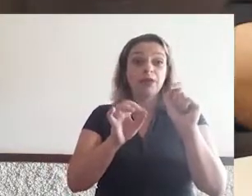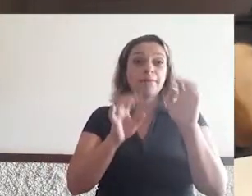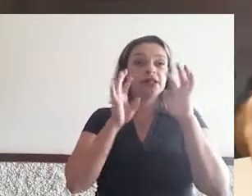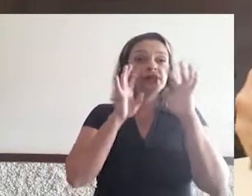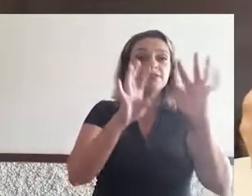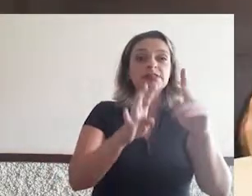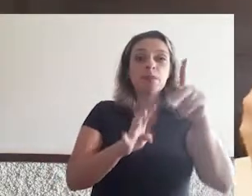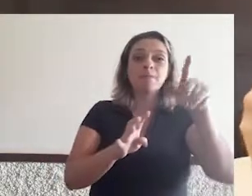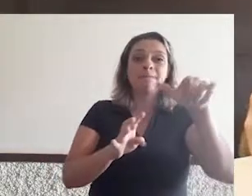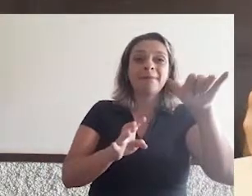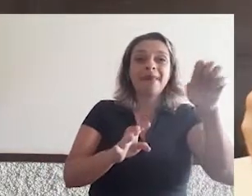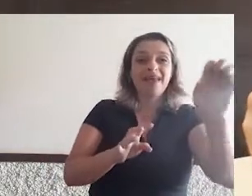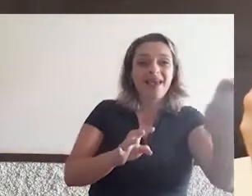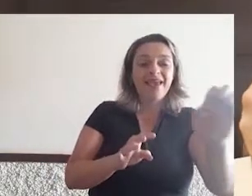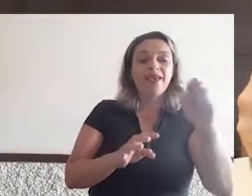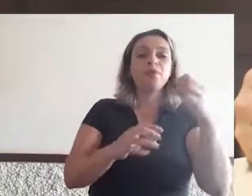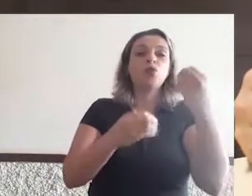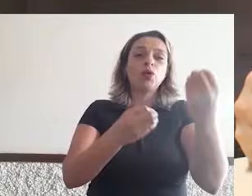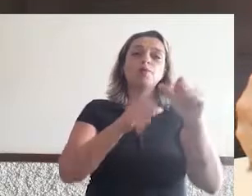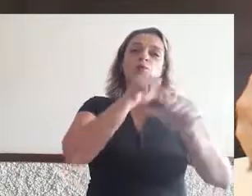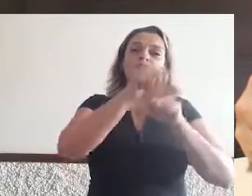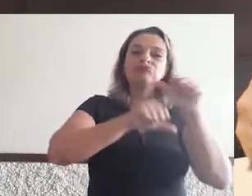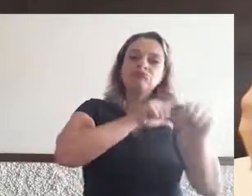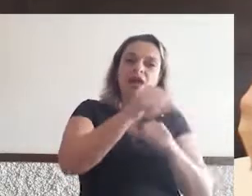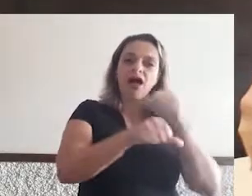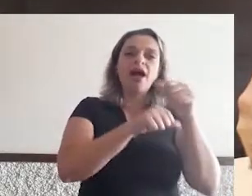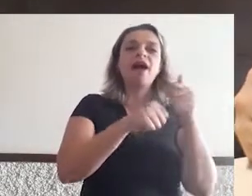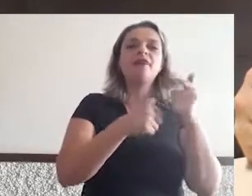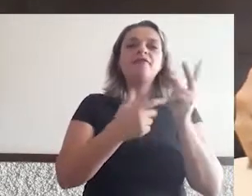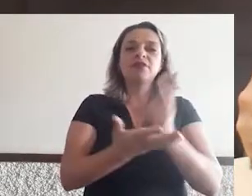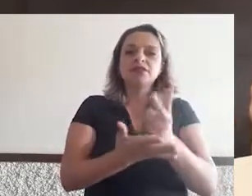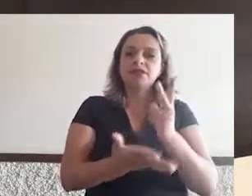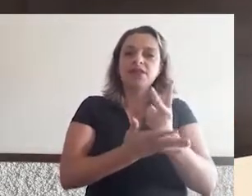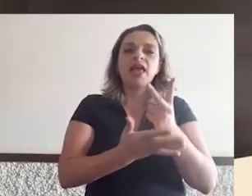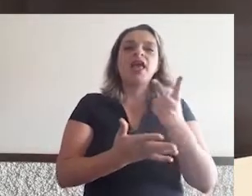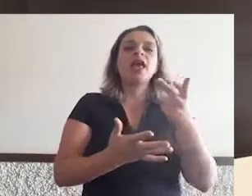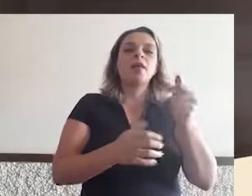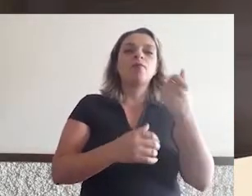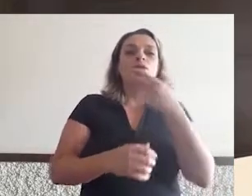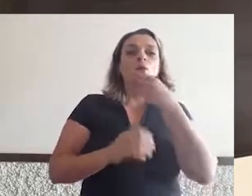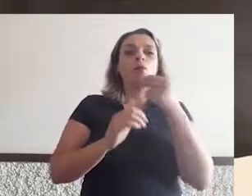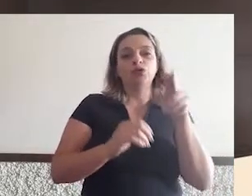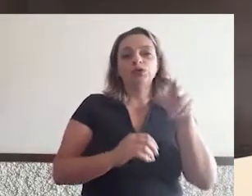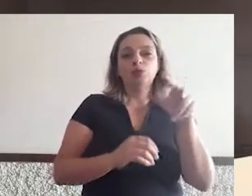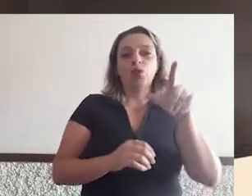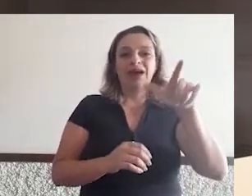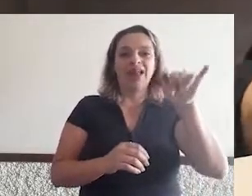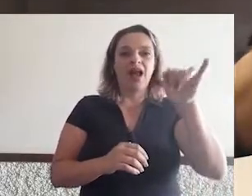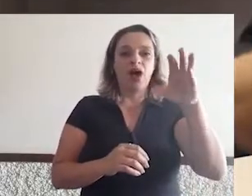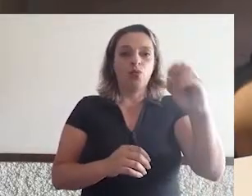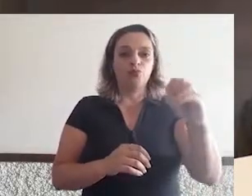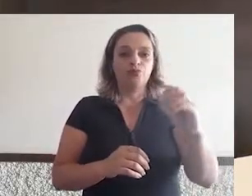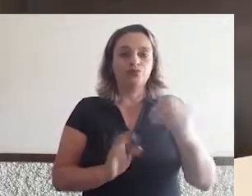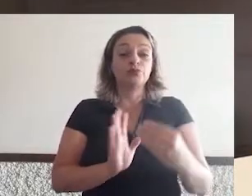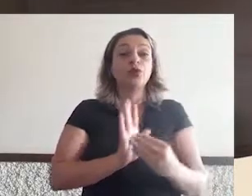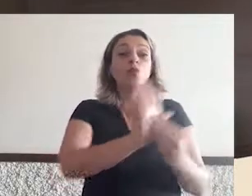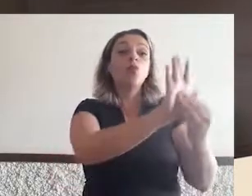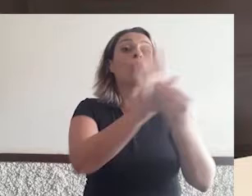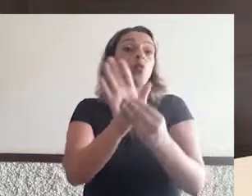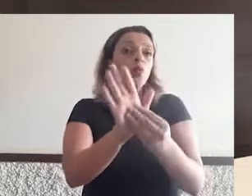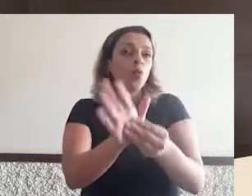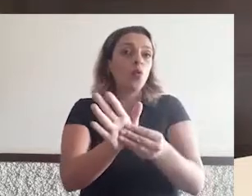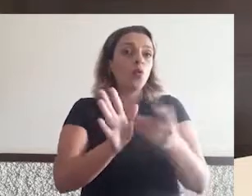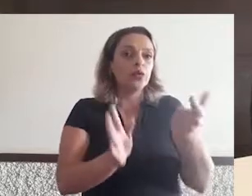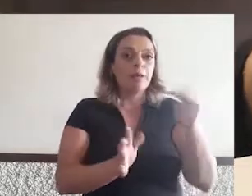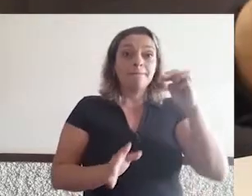até reformistas, reformadoras, que sejam propostas pelos irmãos Graco. Bom, pessoal, diante da morte do general